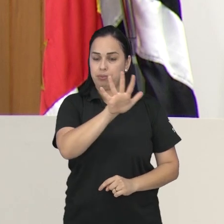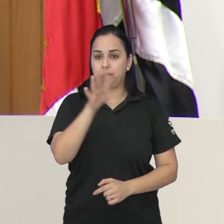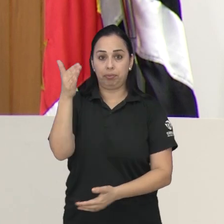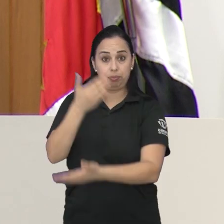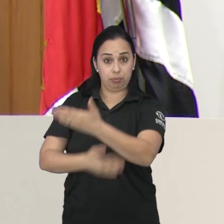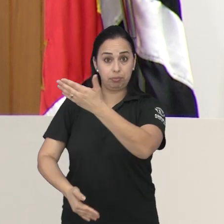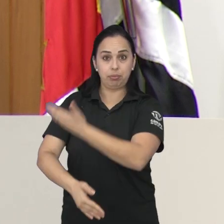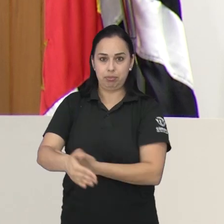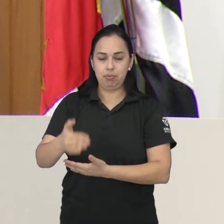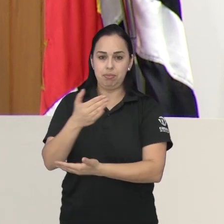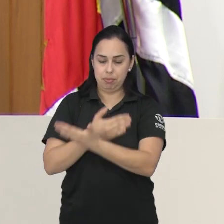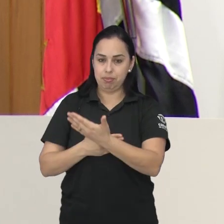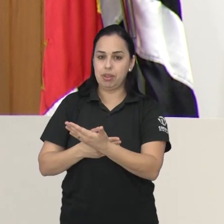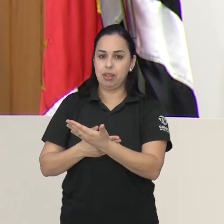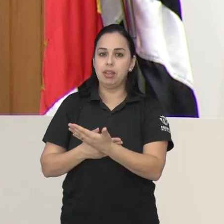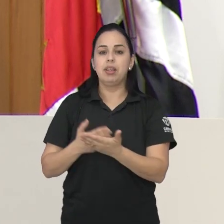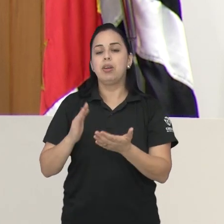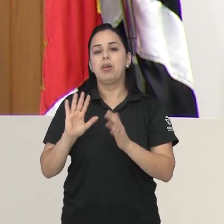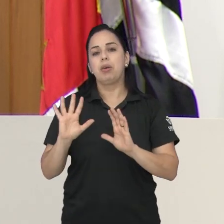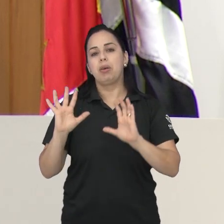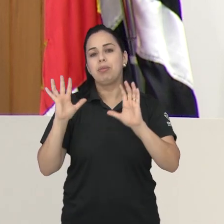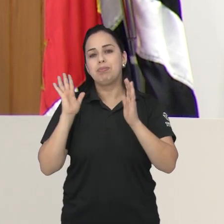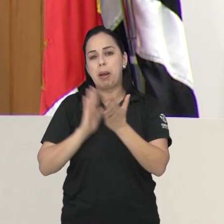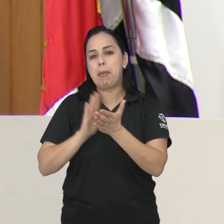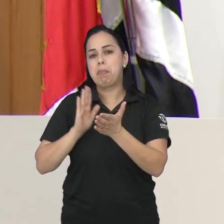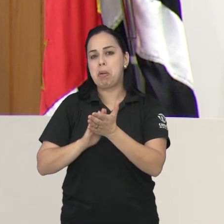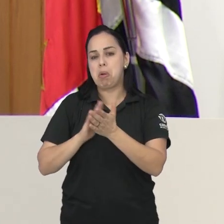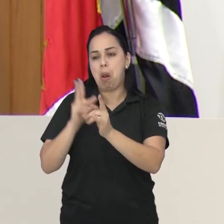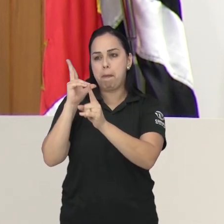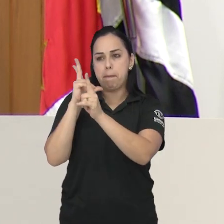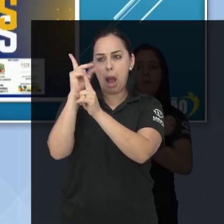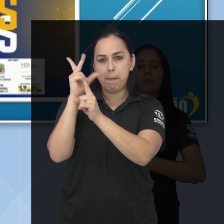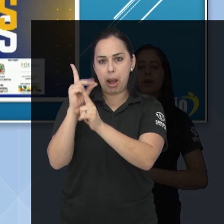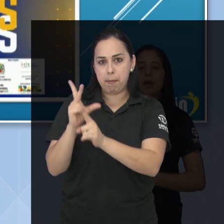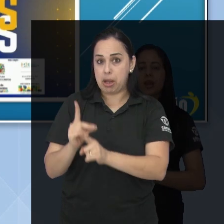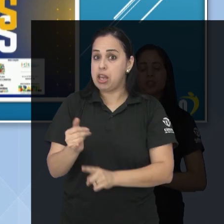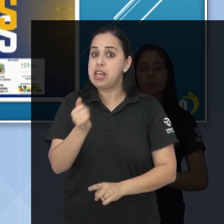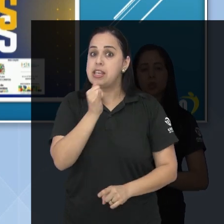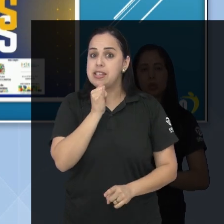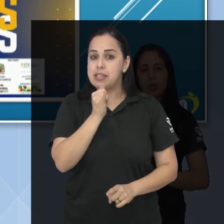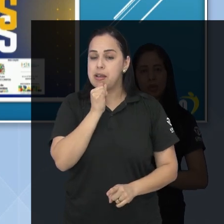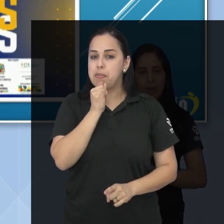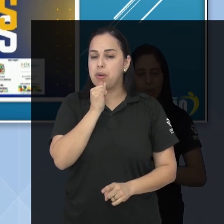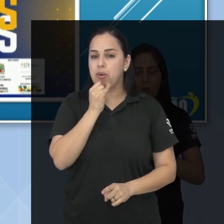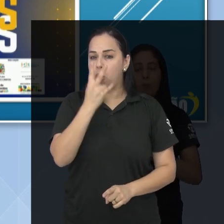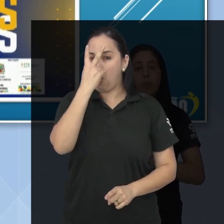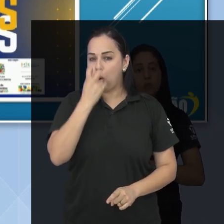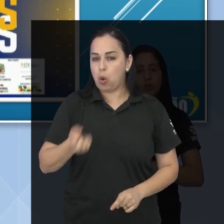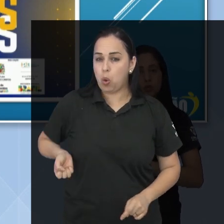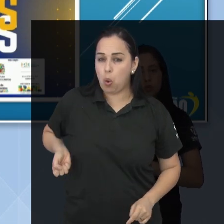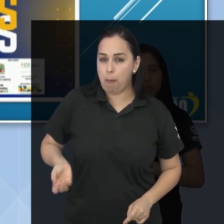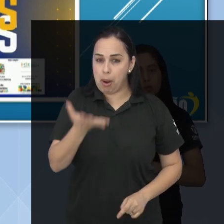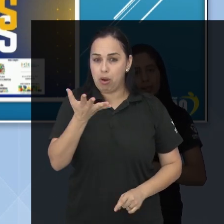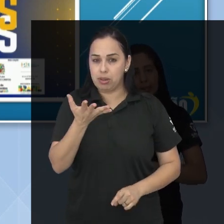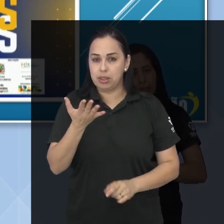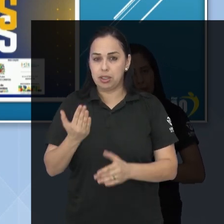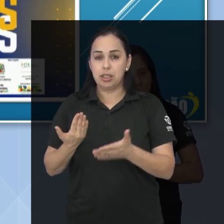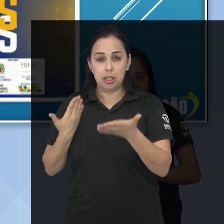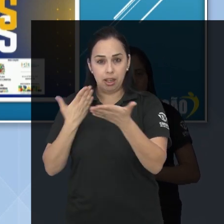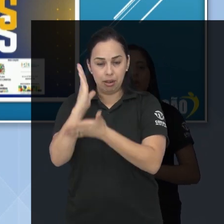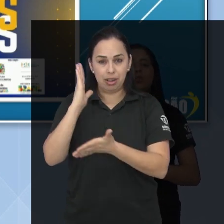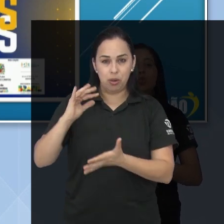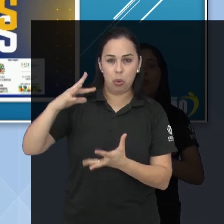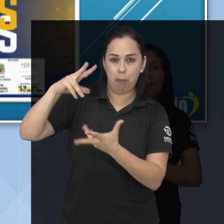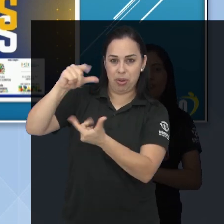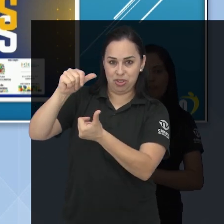o paradesporto, o parlamentar comemorou inúmeras conquistas, a exemplo do time de goalball, que se classificou para